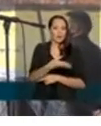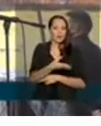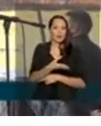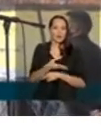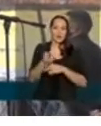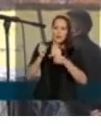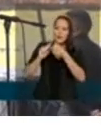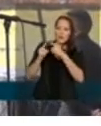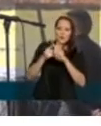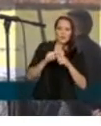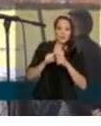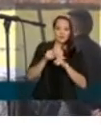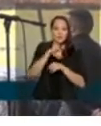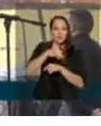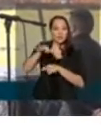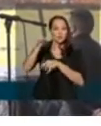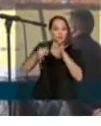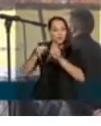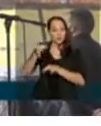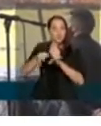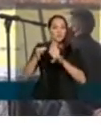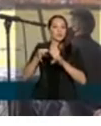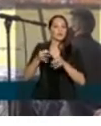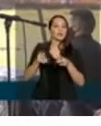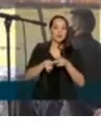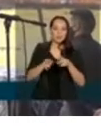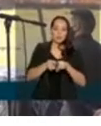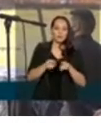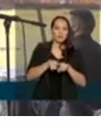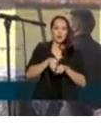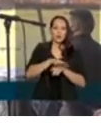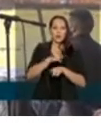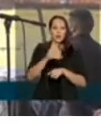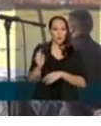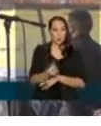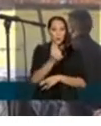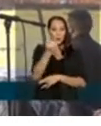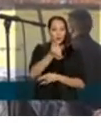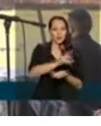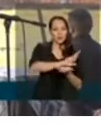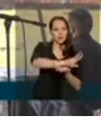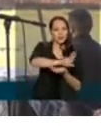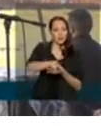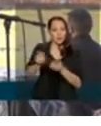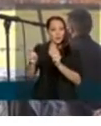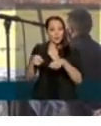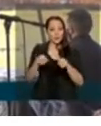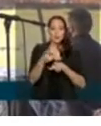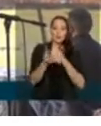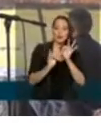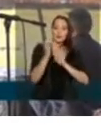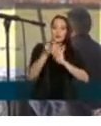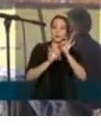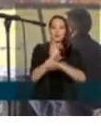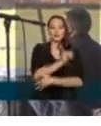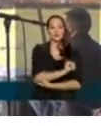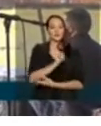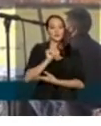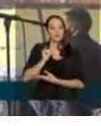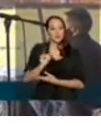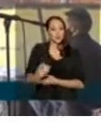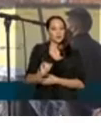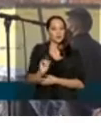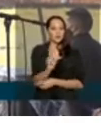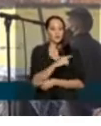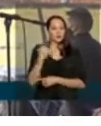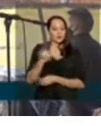de forma judiciosa e original diferentes competências tecnológicas e institucionais da